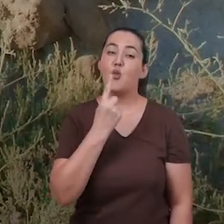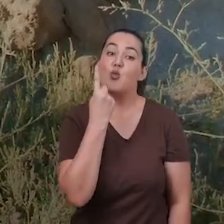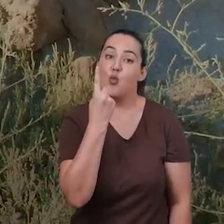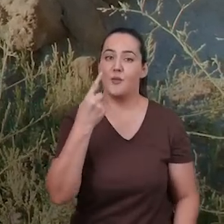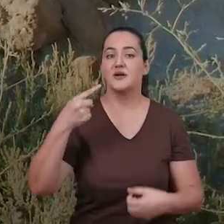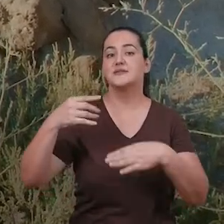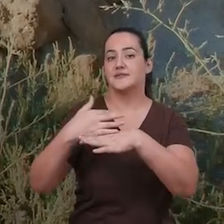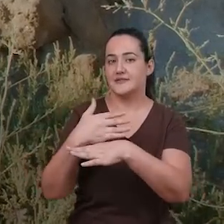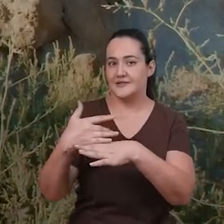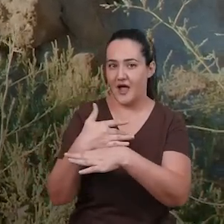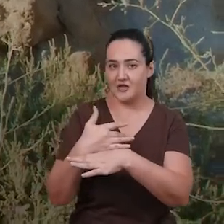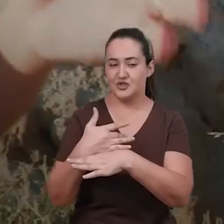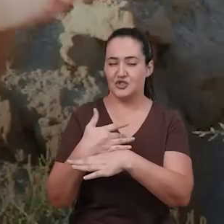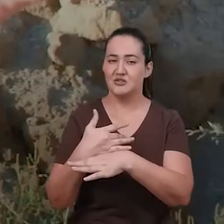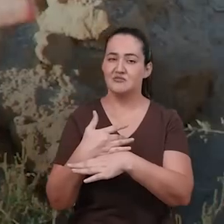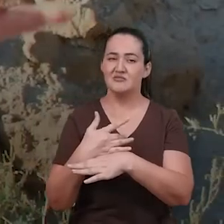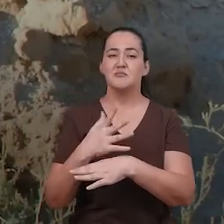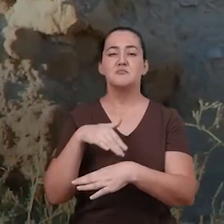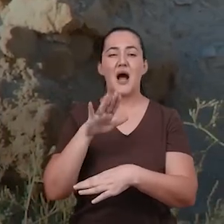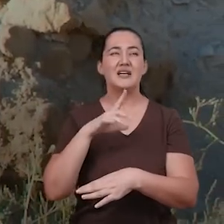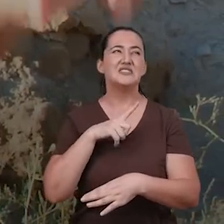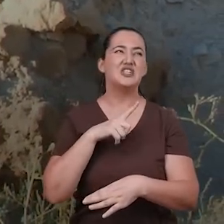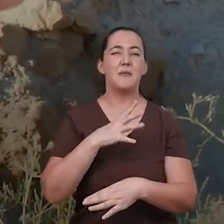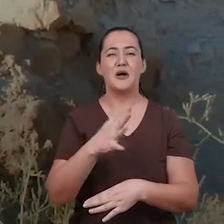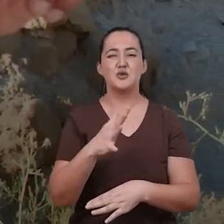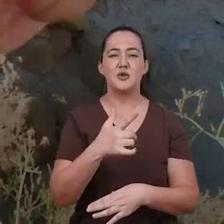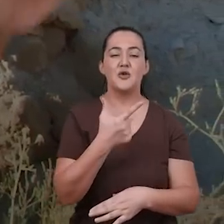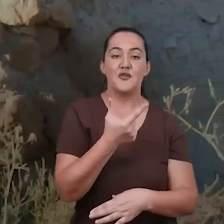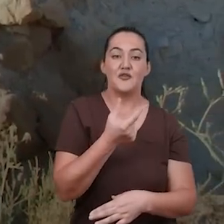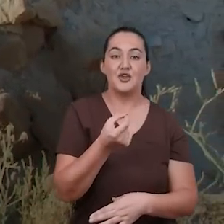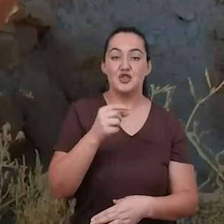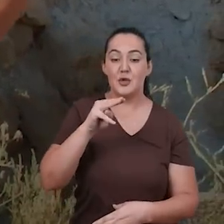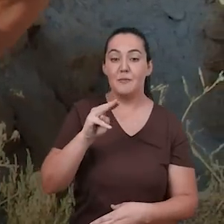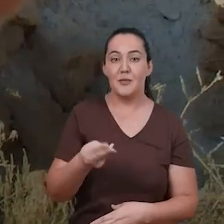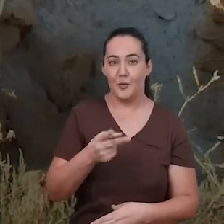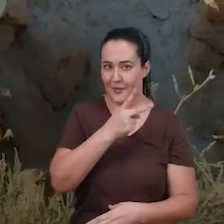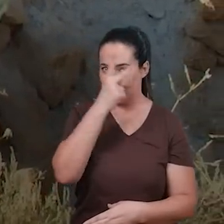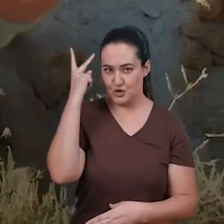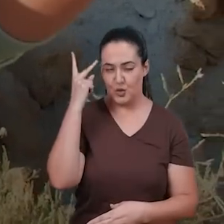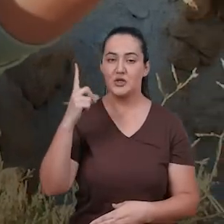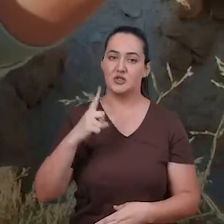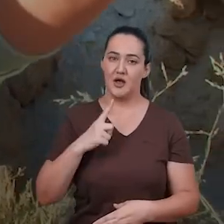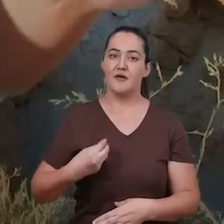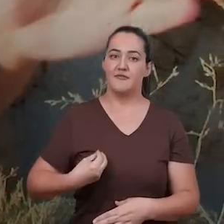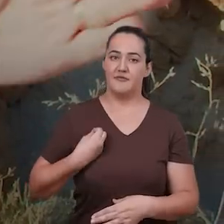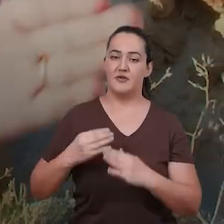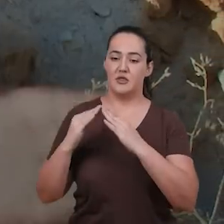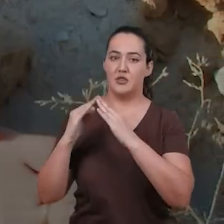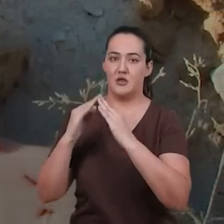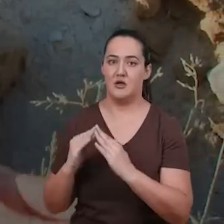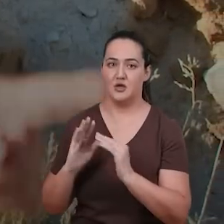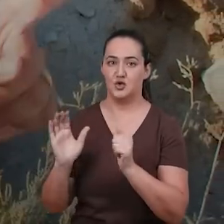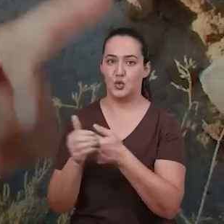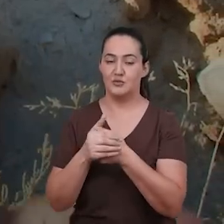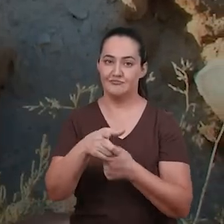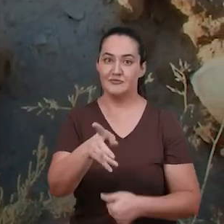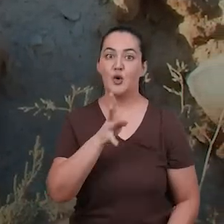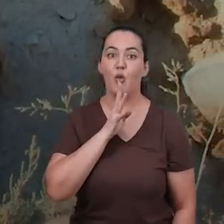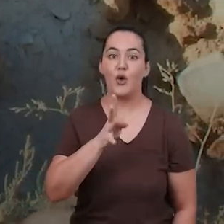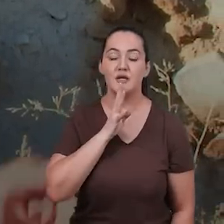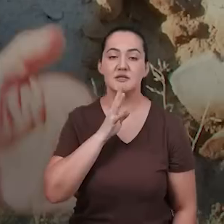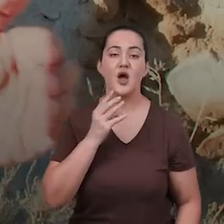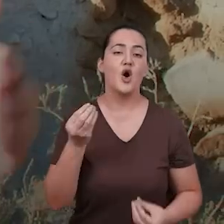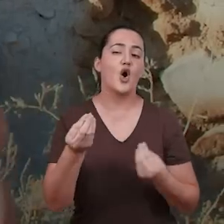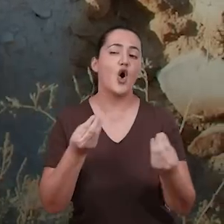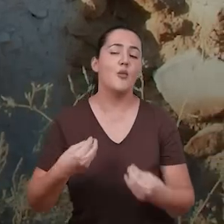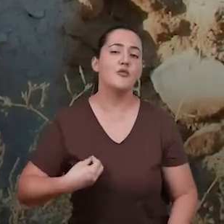uma dessas cidades subterrâneas. Pelo menos umas 20 mil pessoas abrigaram-se nesse local e você vai conhecer onde eles